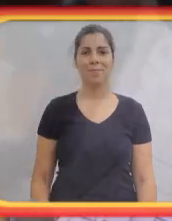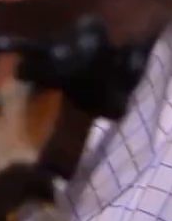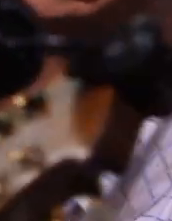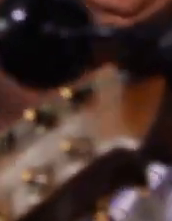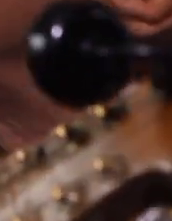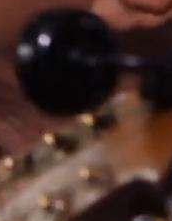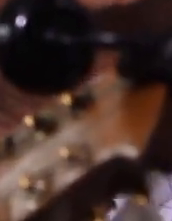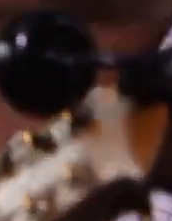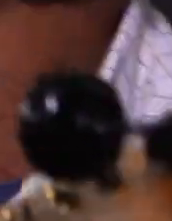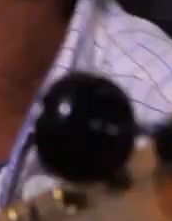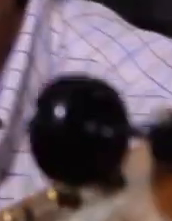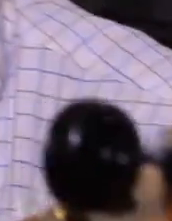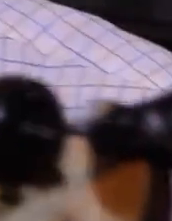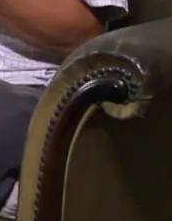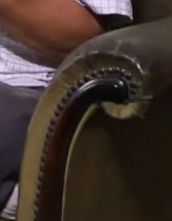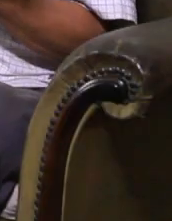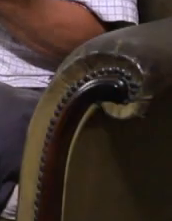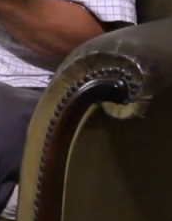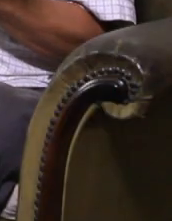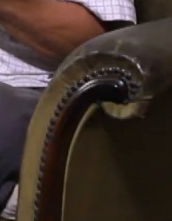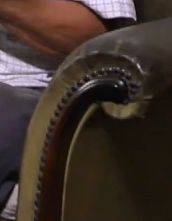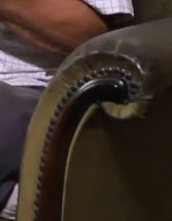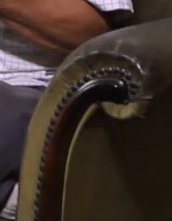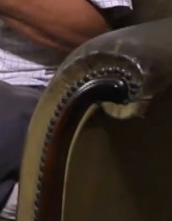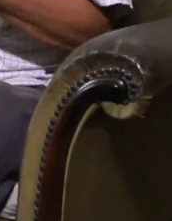força aqui para mim. Obrigado, Marcinho.